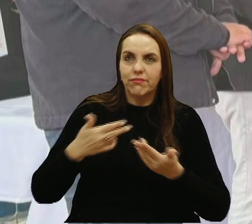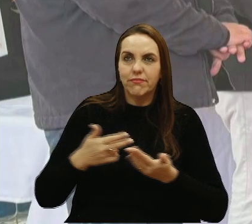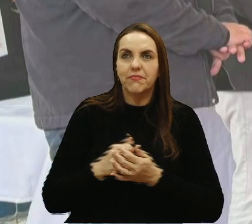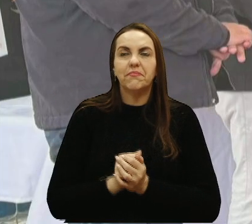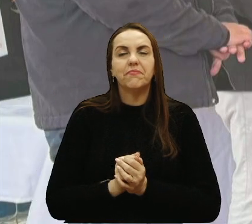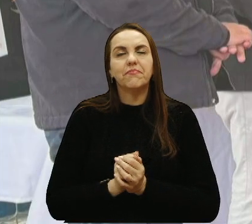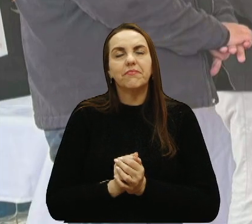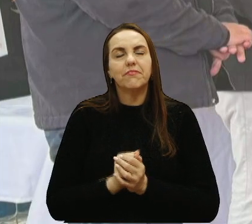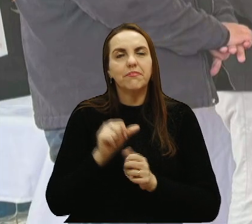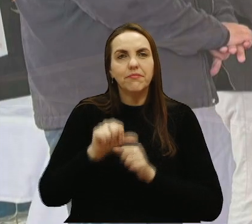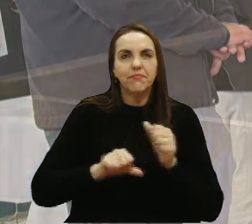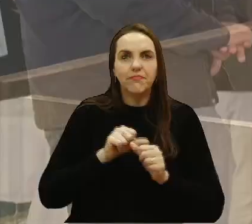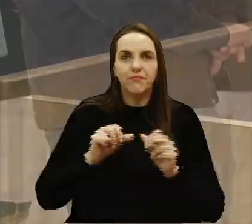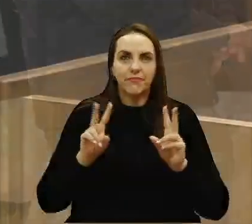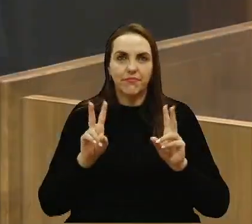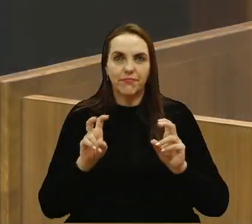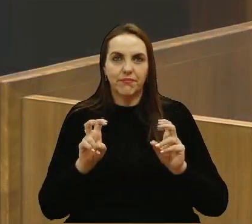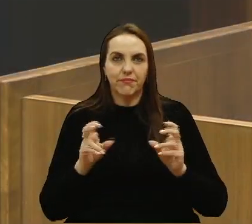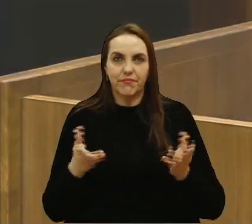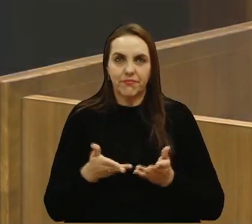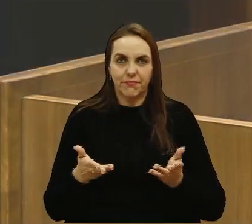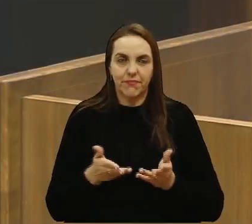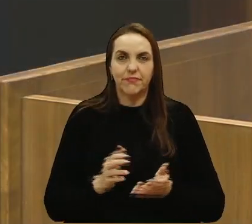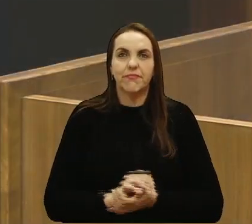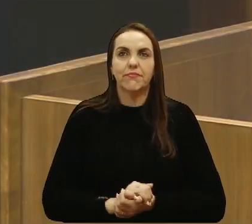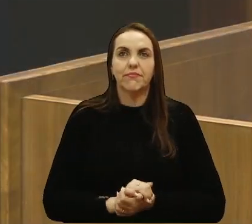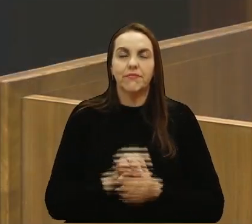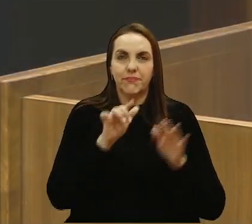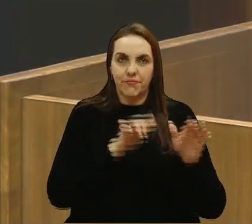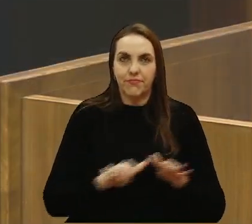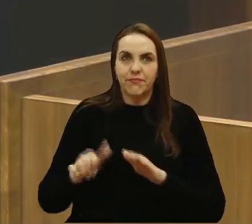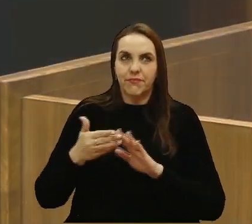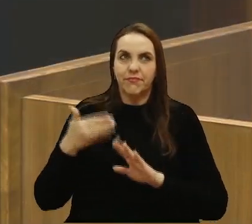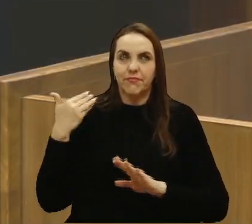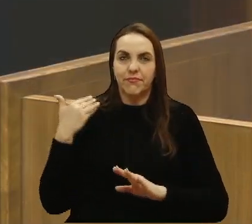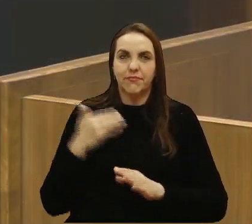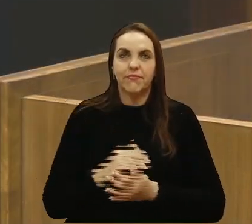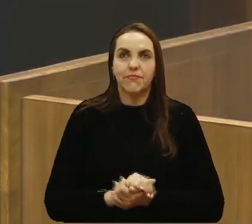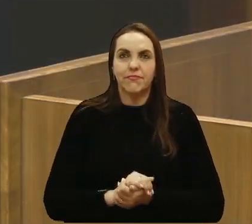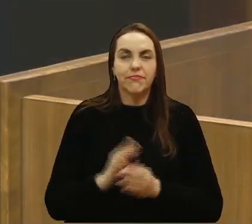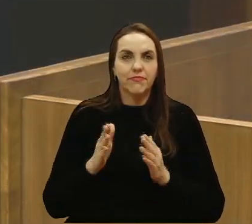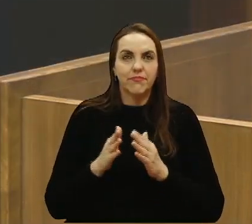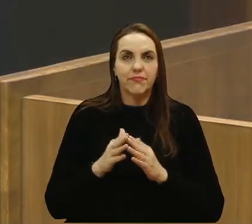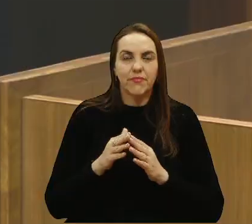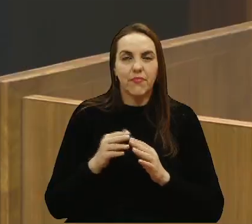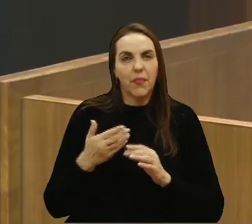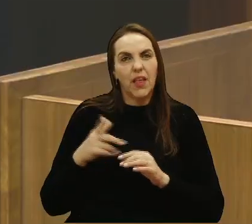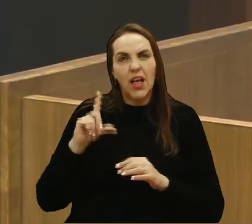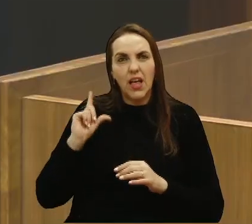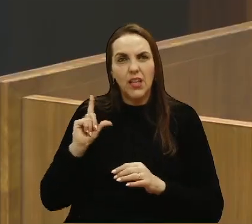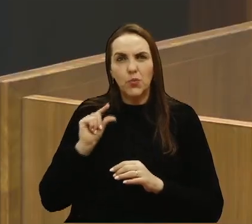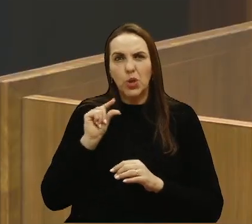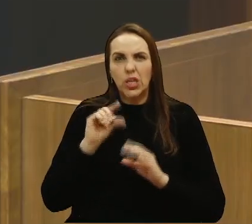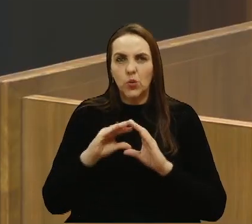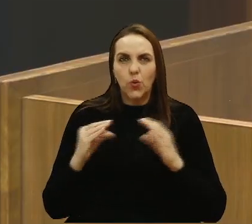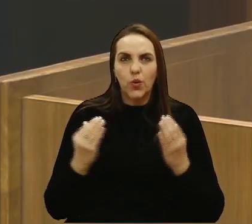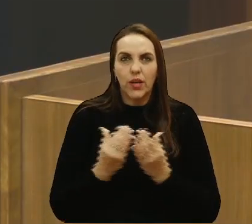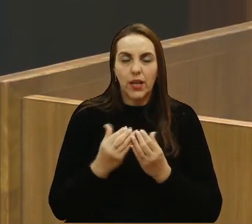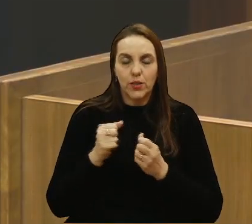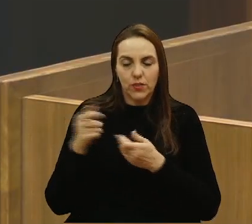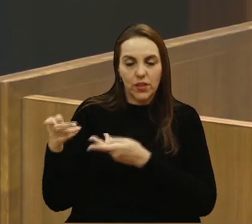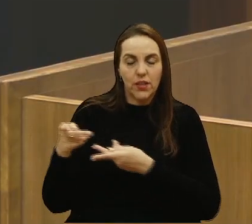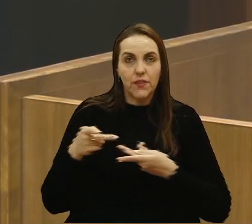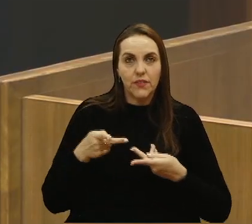Agora, mudando um pouquinho de pauta, a semana passada, véspera do Congresso, eu recebi a visita do